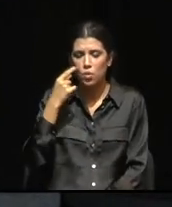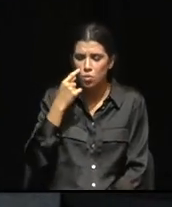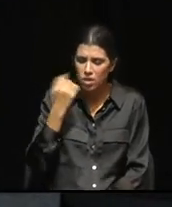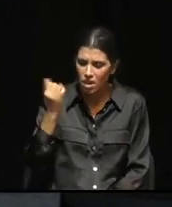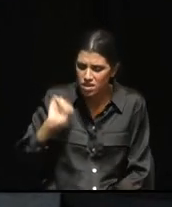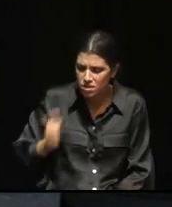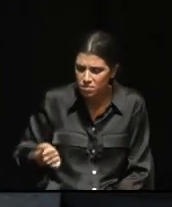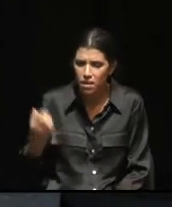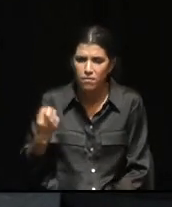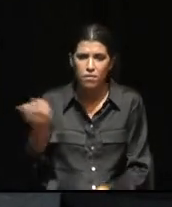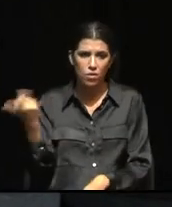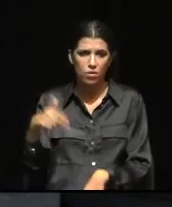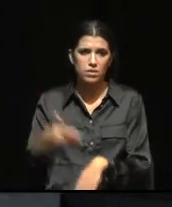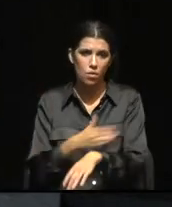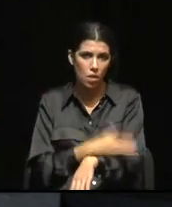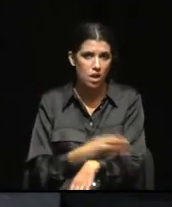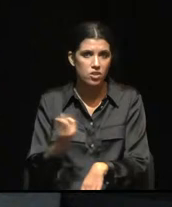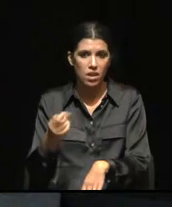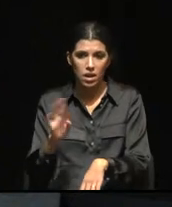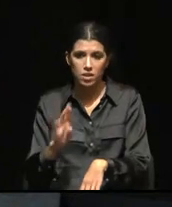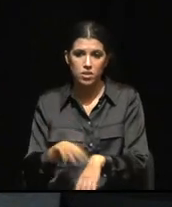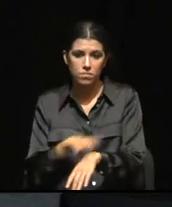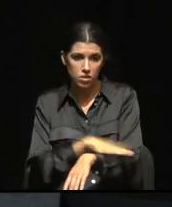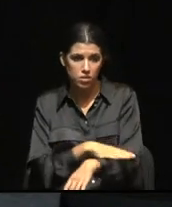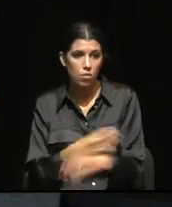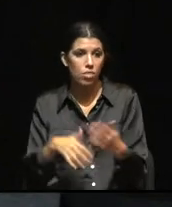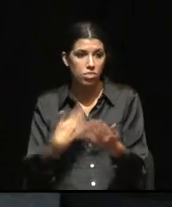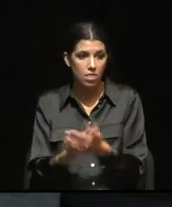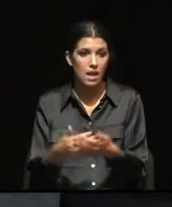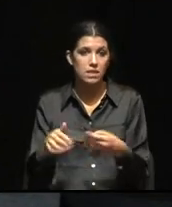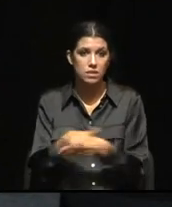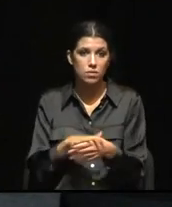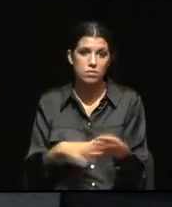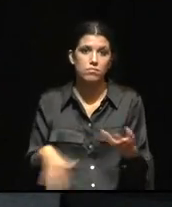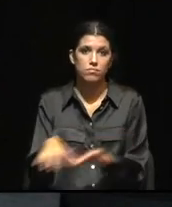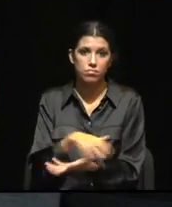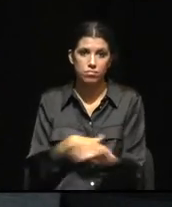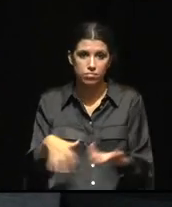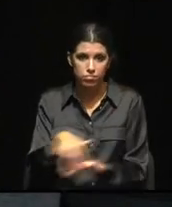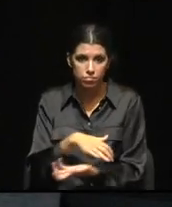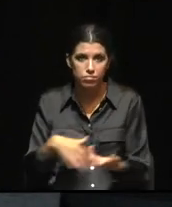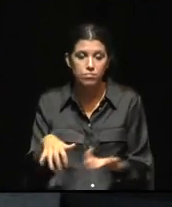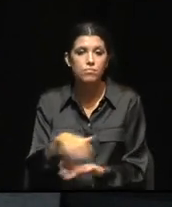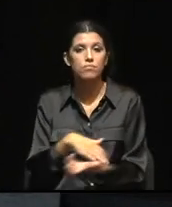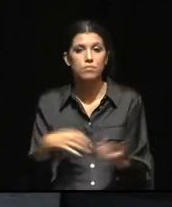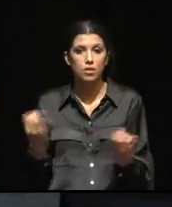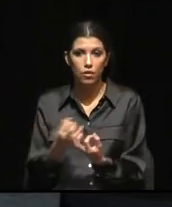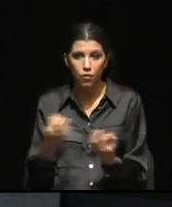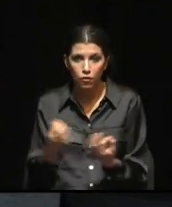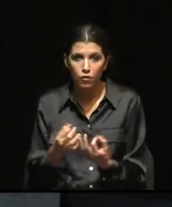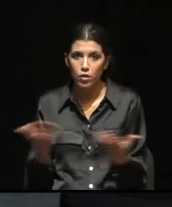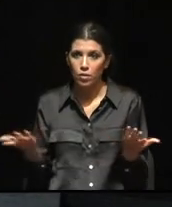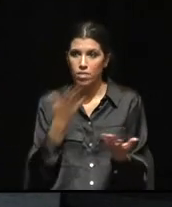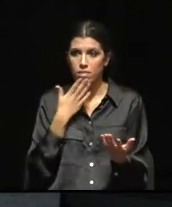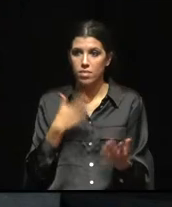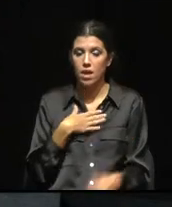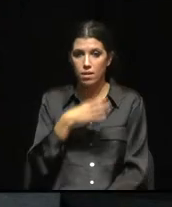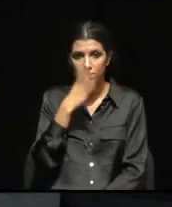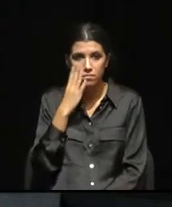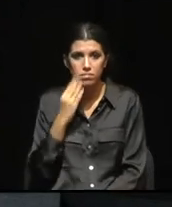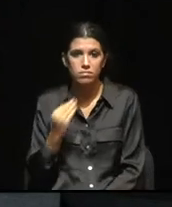foi exatamente o que aconteceu no mandato anterior que criou uma situação para esta Assembleia que foi profundamente embaraçosa